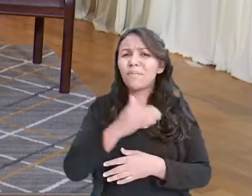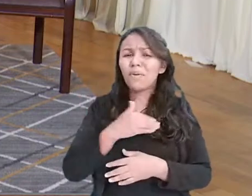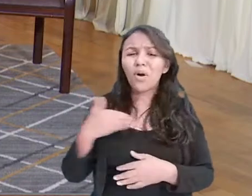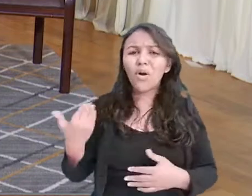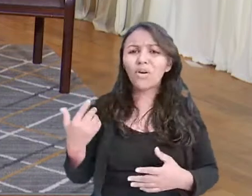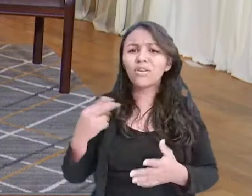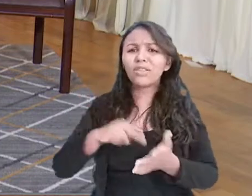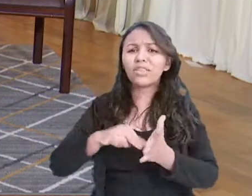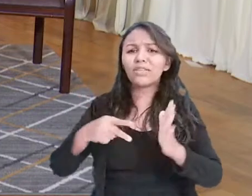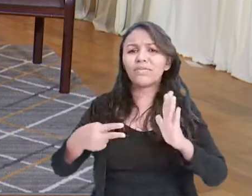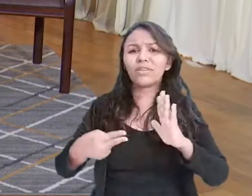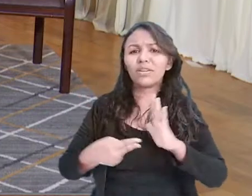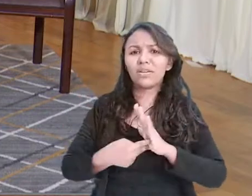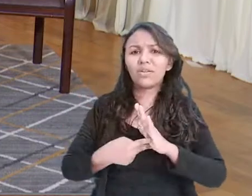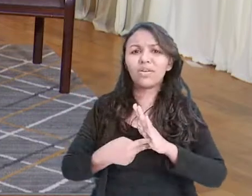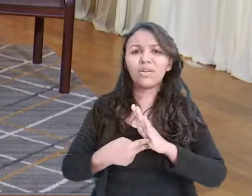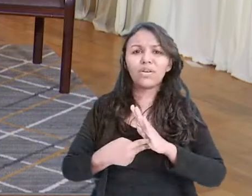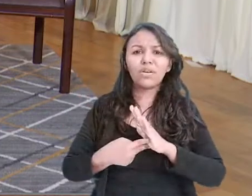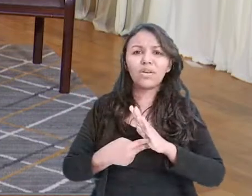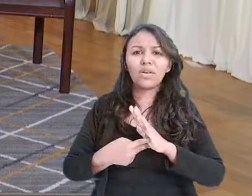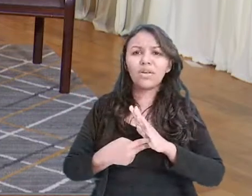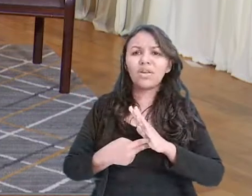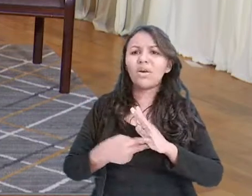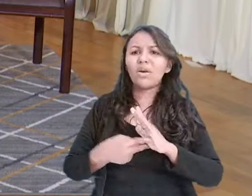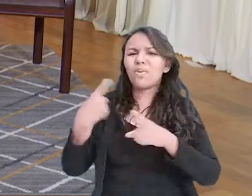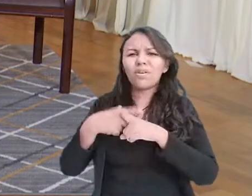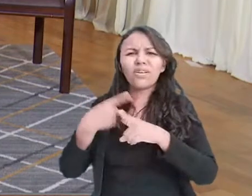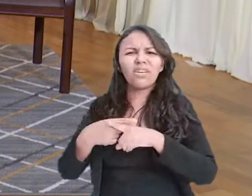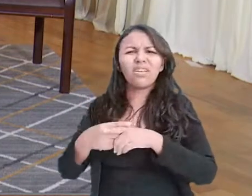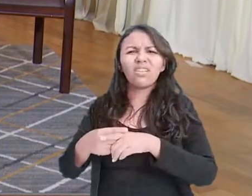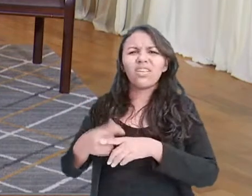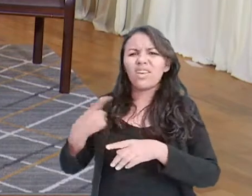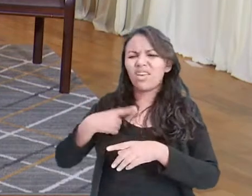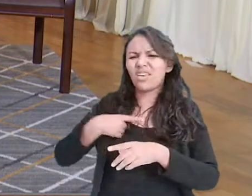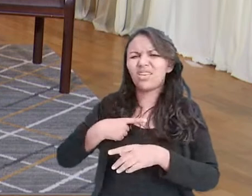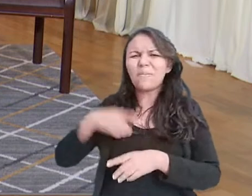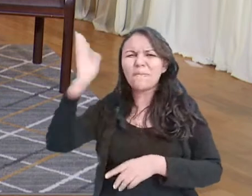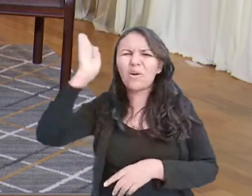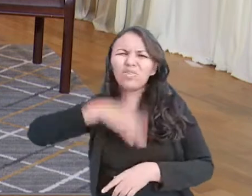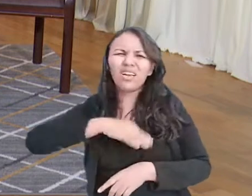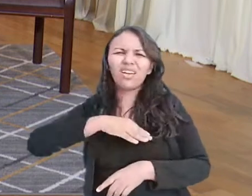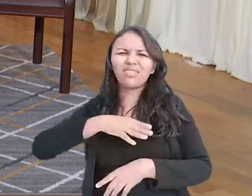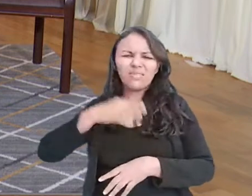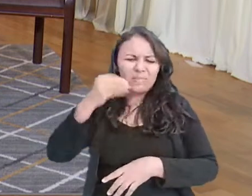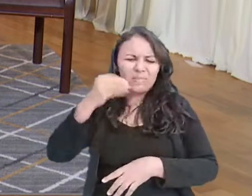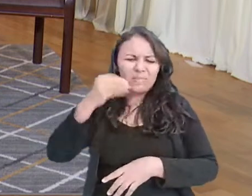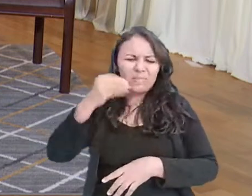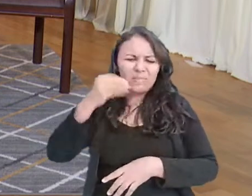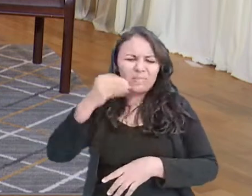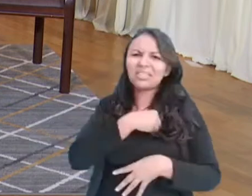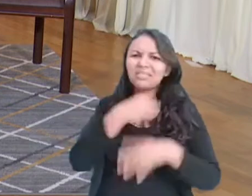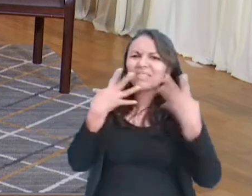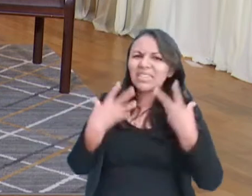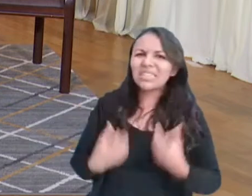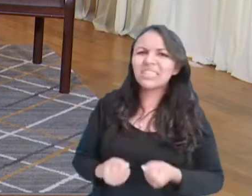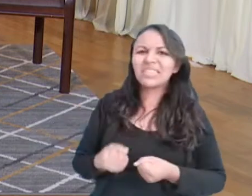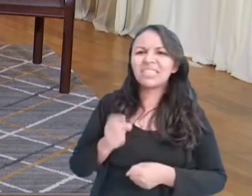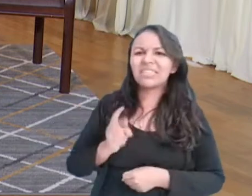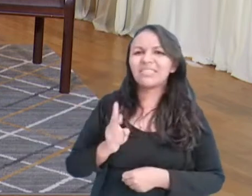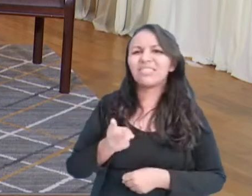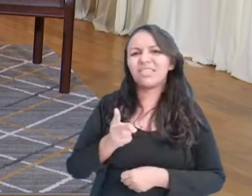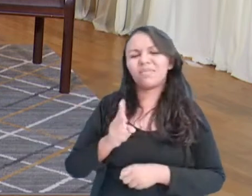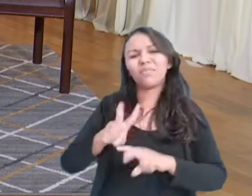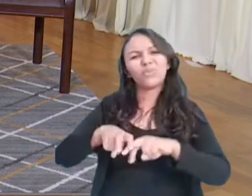homem é carnal, ou seja, vive na carne, vivendo nas concupiscências da carne, vivendo no pecado. Então o Espírito Santo não